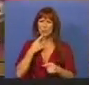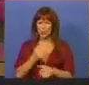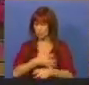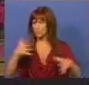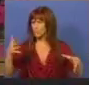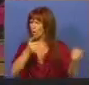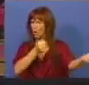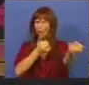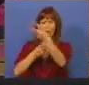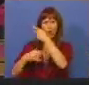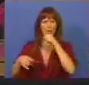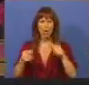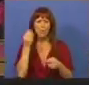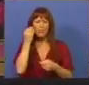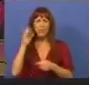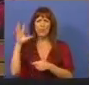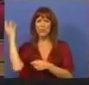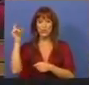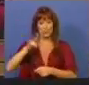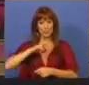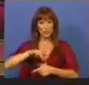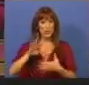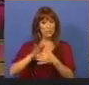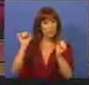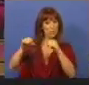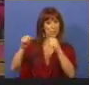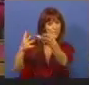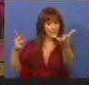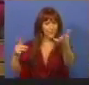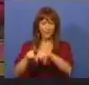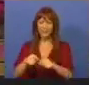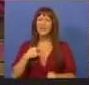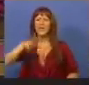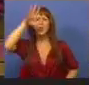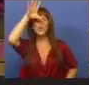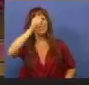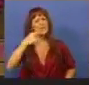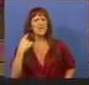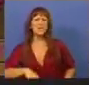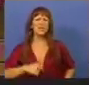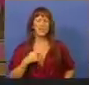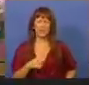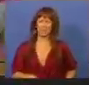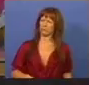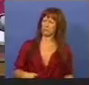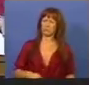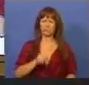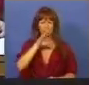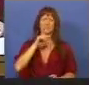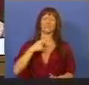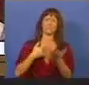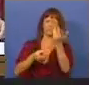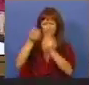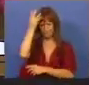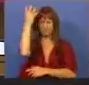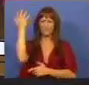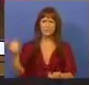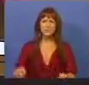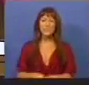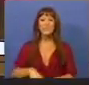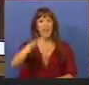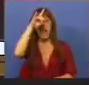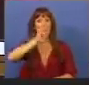parte dos meios culturais portugueses, é que o Governo tivesse o desplante e o tupete de